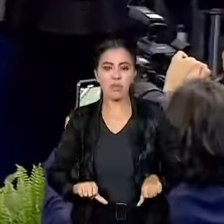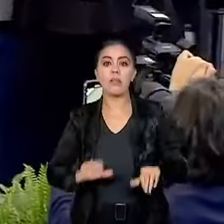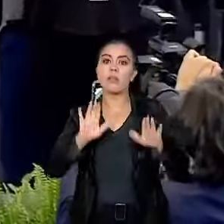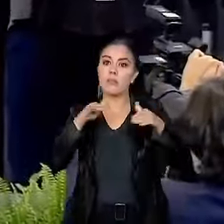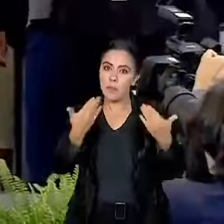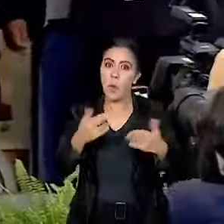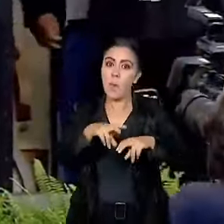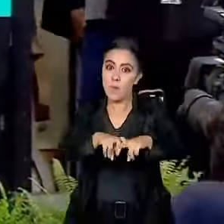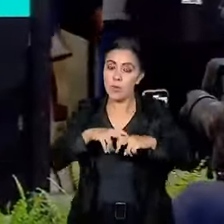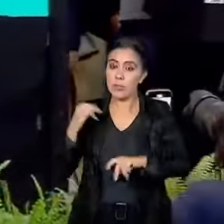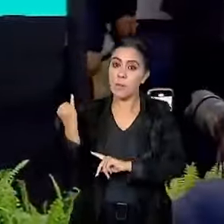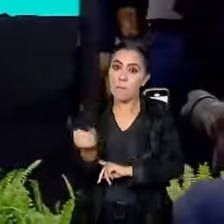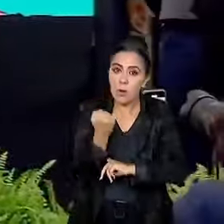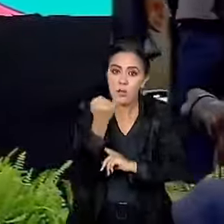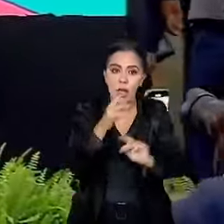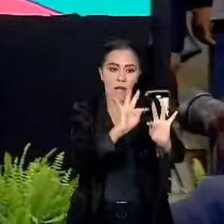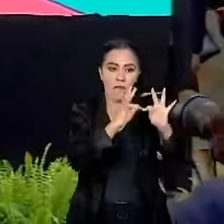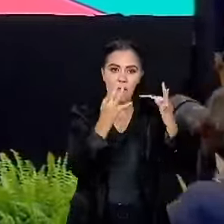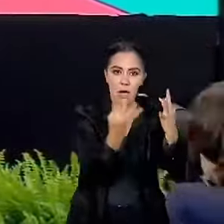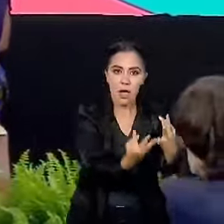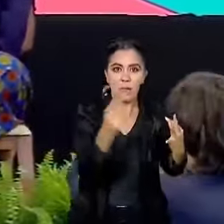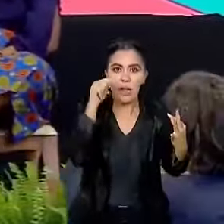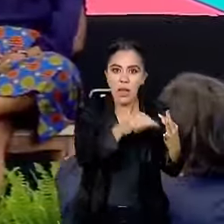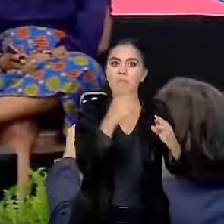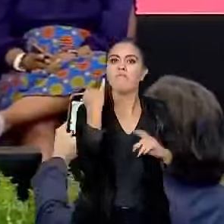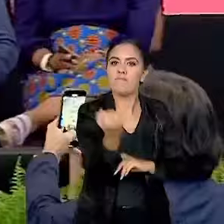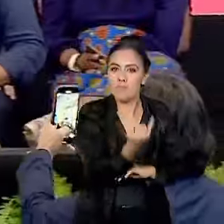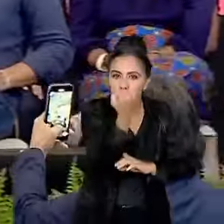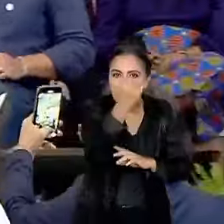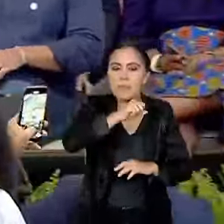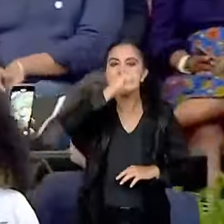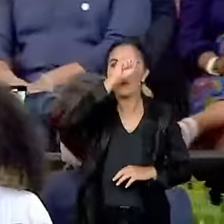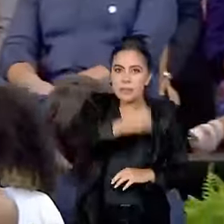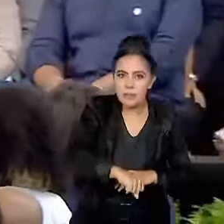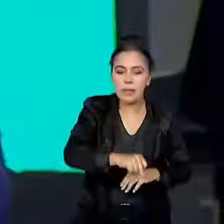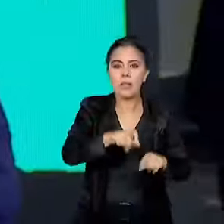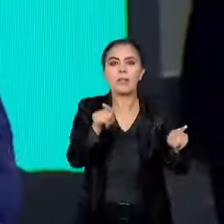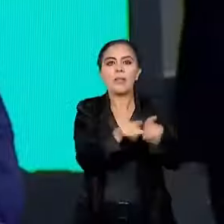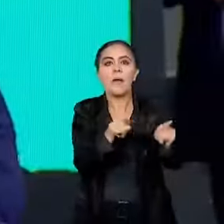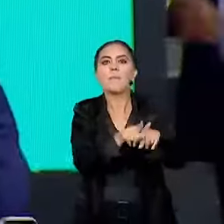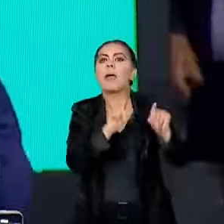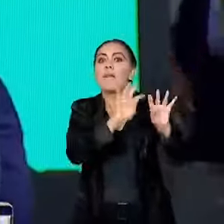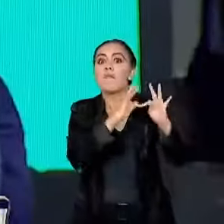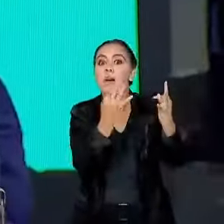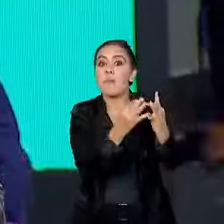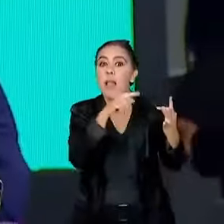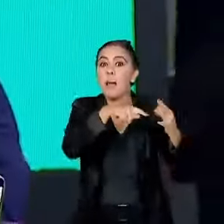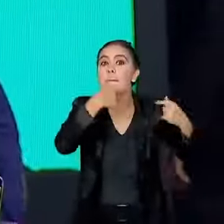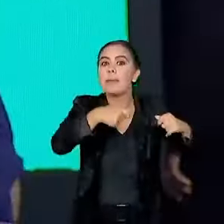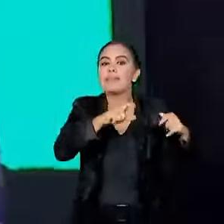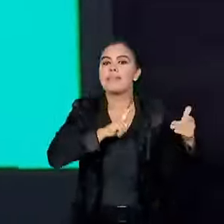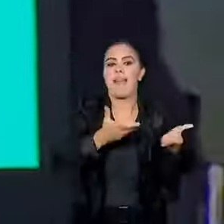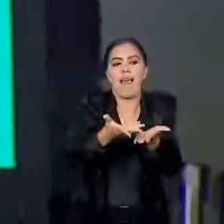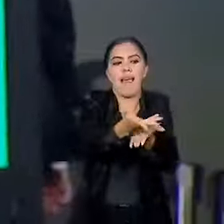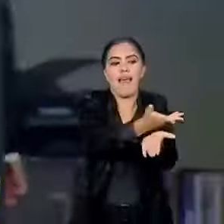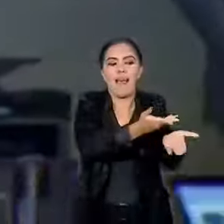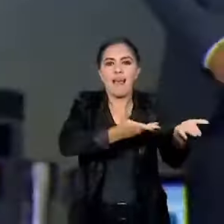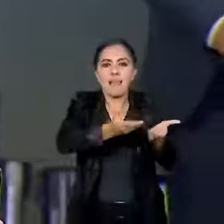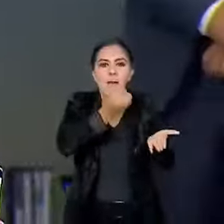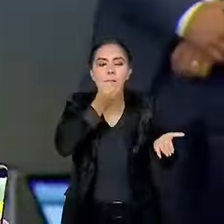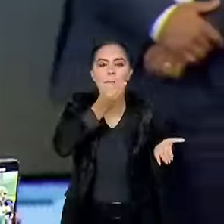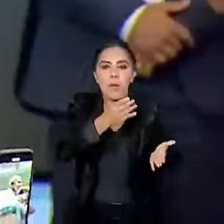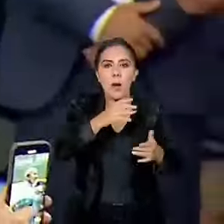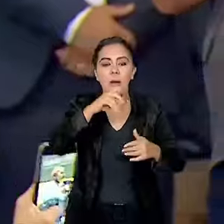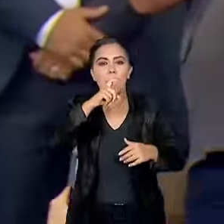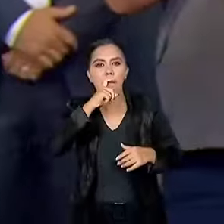é importante. E a família é importante. Uma família que vive em harmonia. Uma família que pai